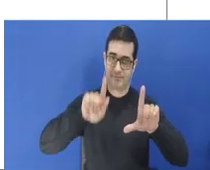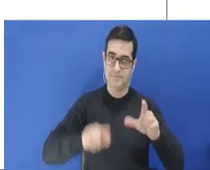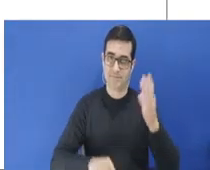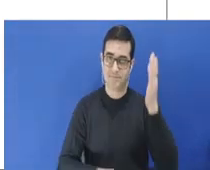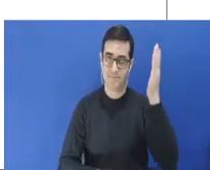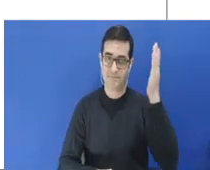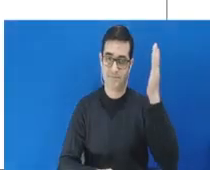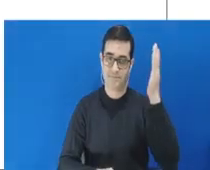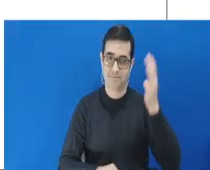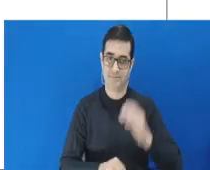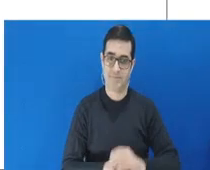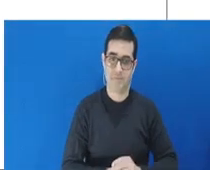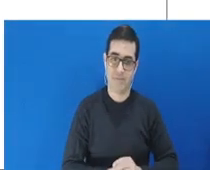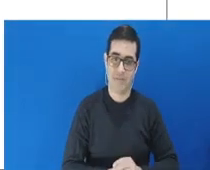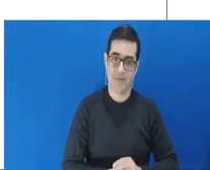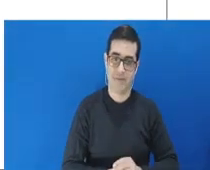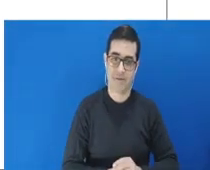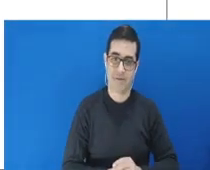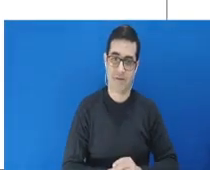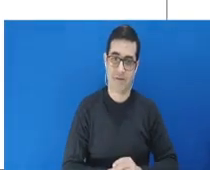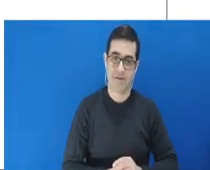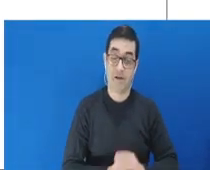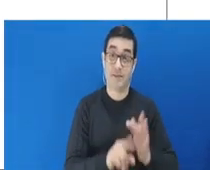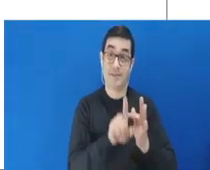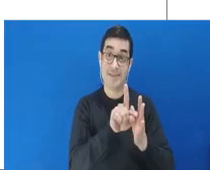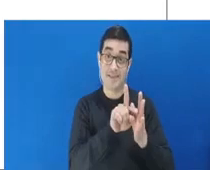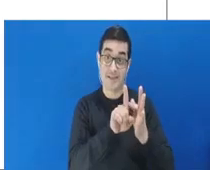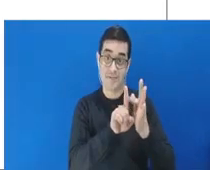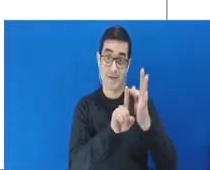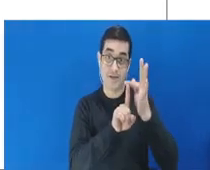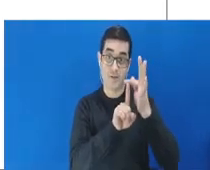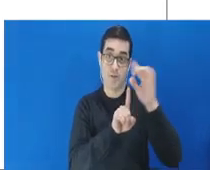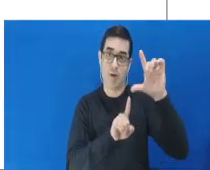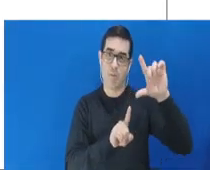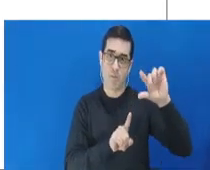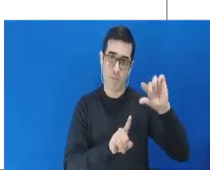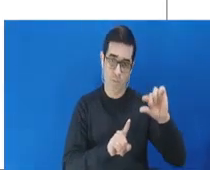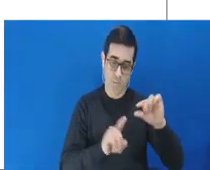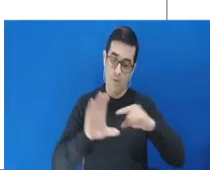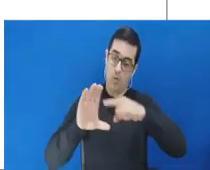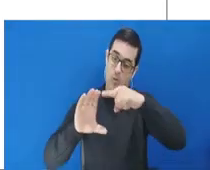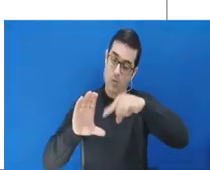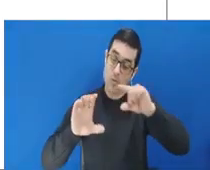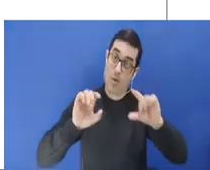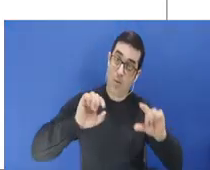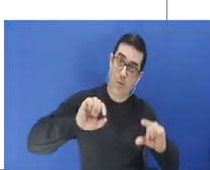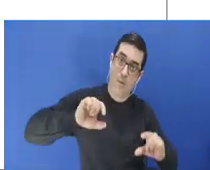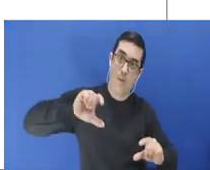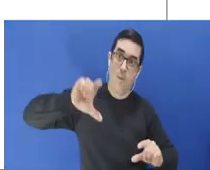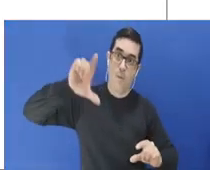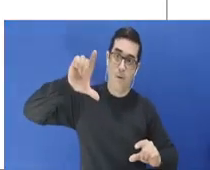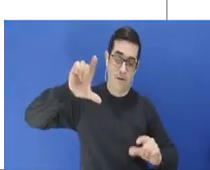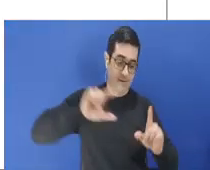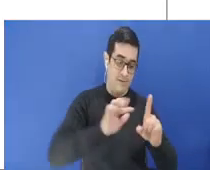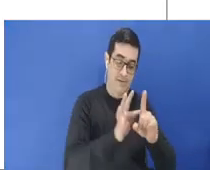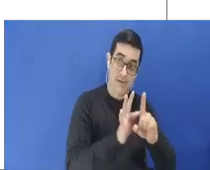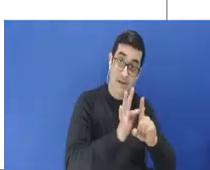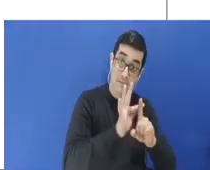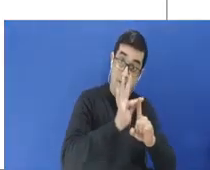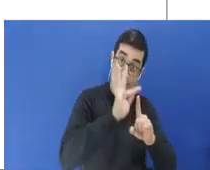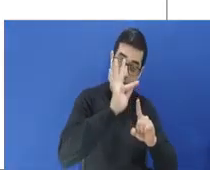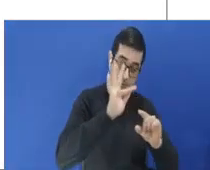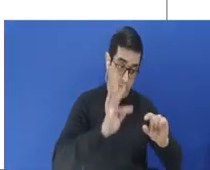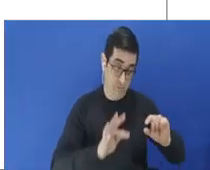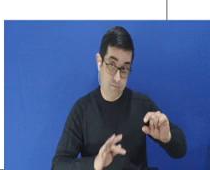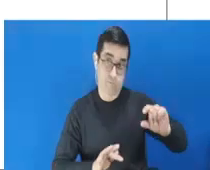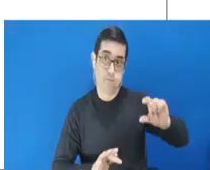vai aumentando o comprimento de onda. Conforme eu vou aumentando a temperatura, vai diminuindo o comprimento